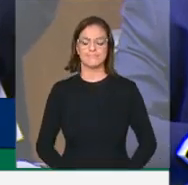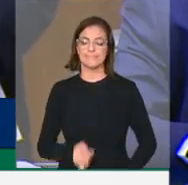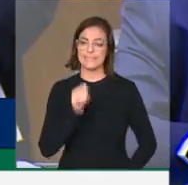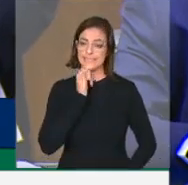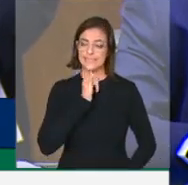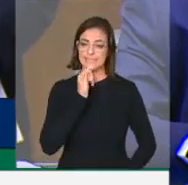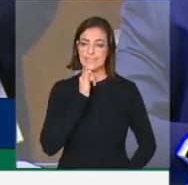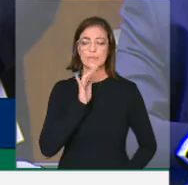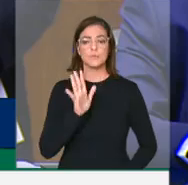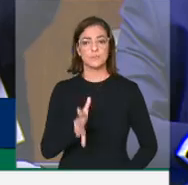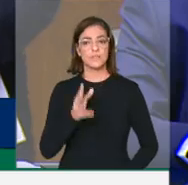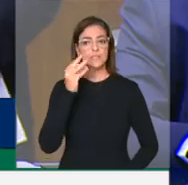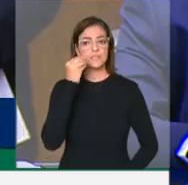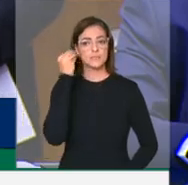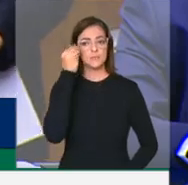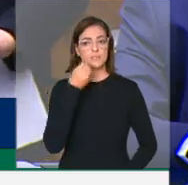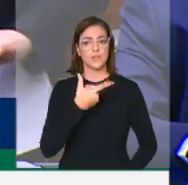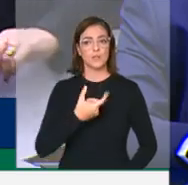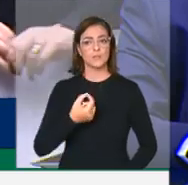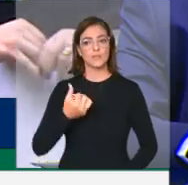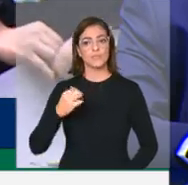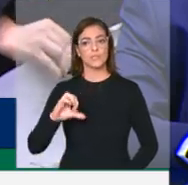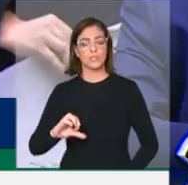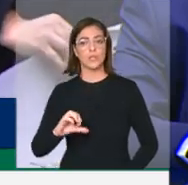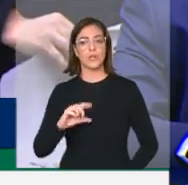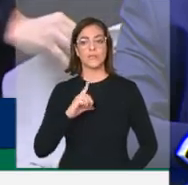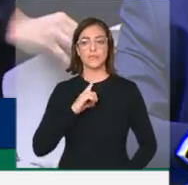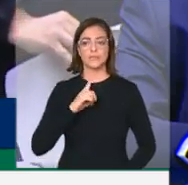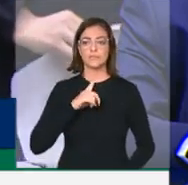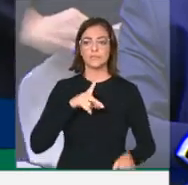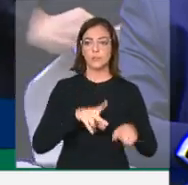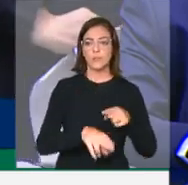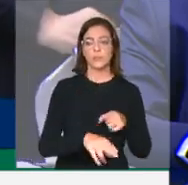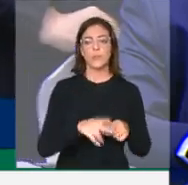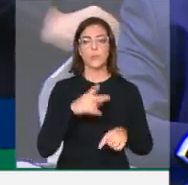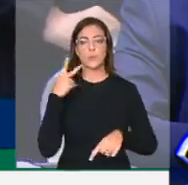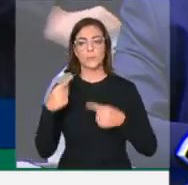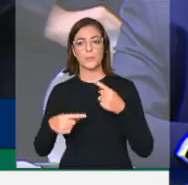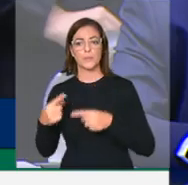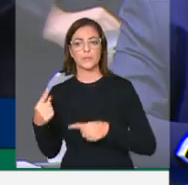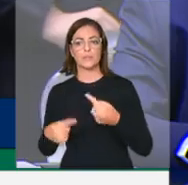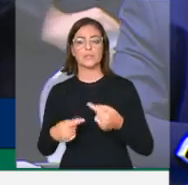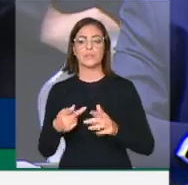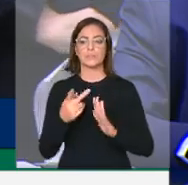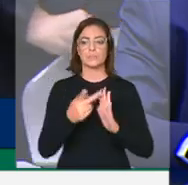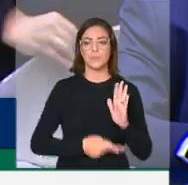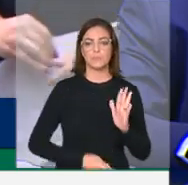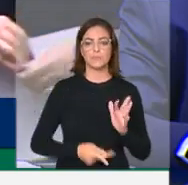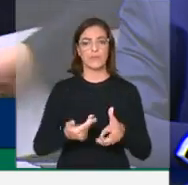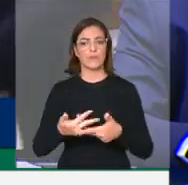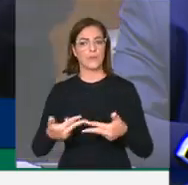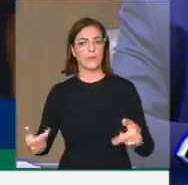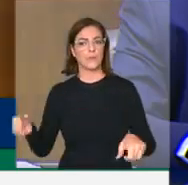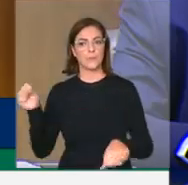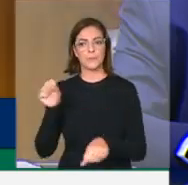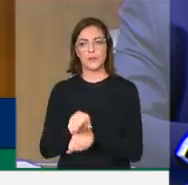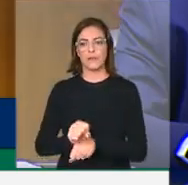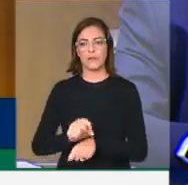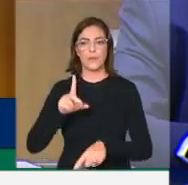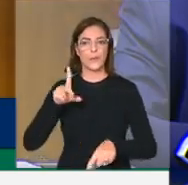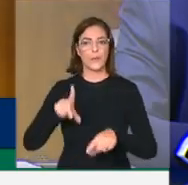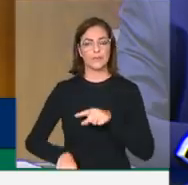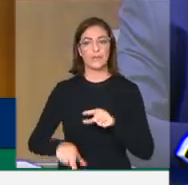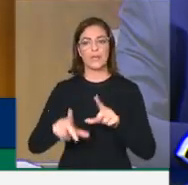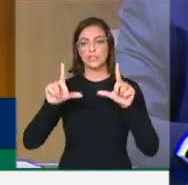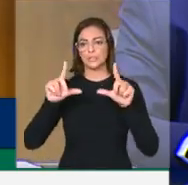exemplos que vivemos em 2019, os editais, espaços culturais, políticas públicas estruturantes foram paralisadas, censuradas ou